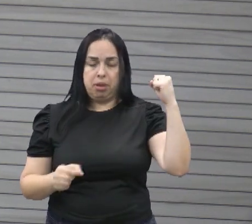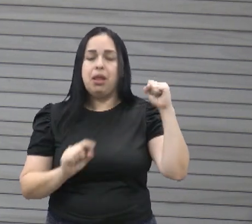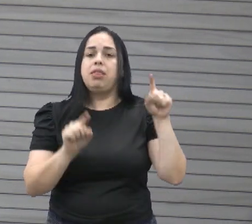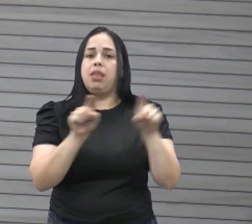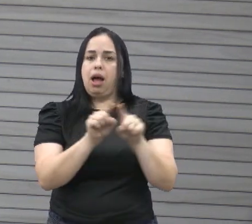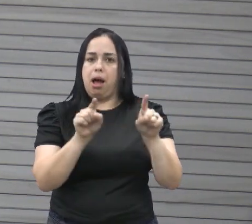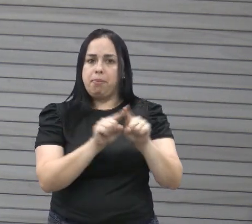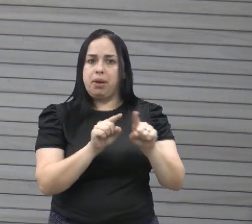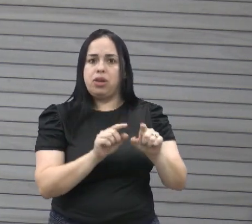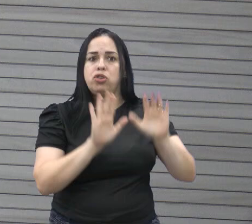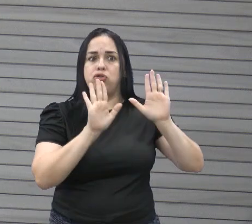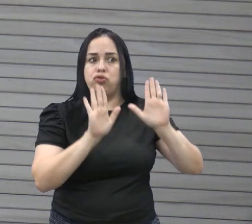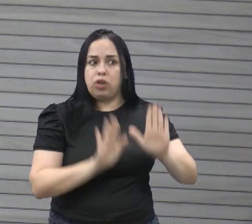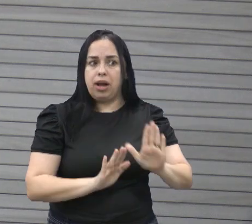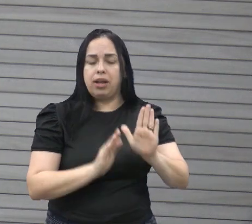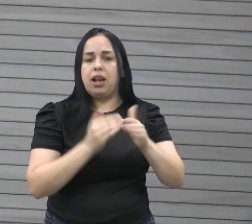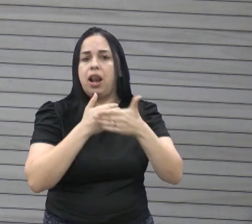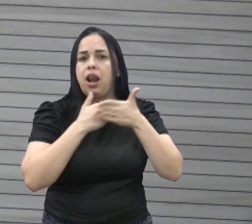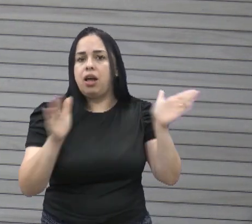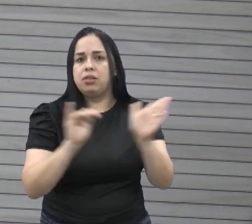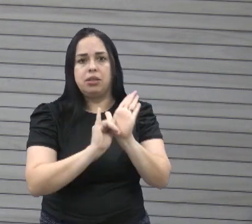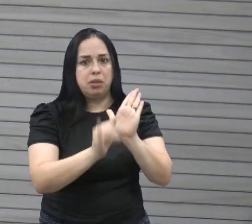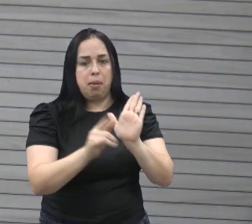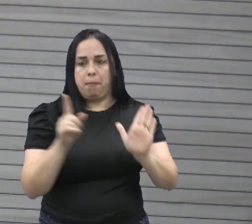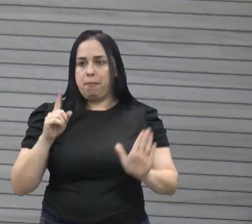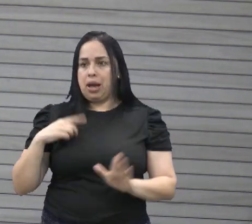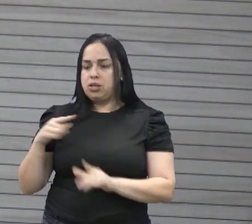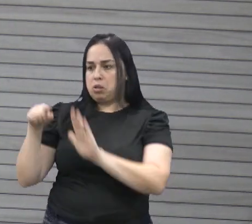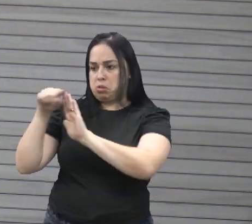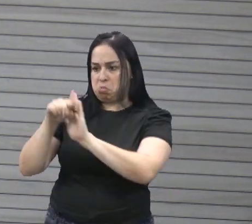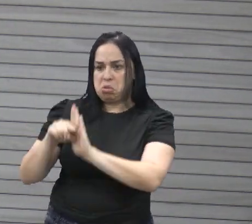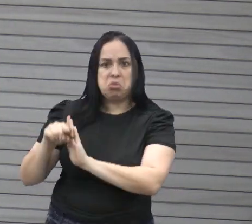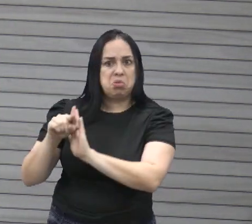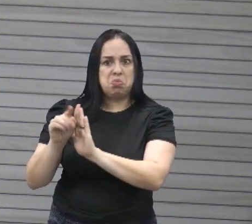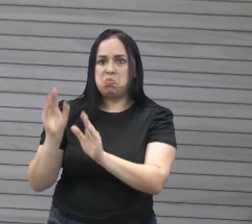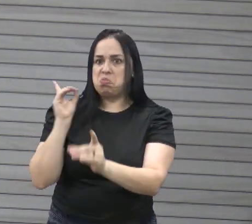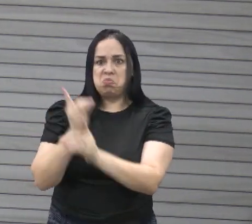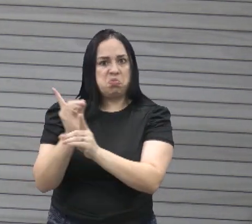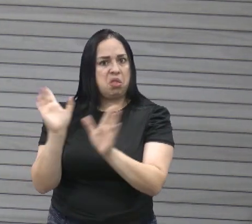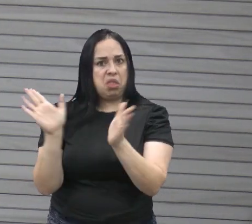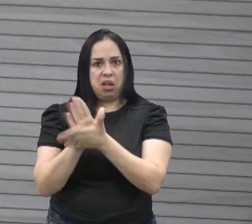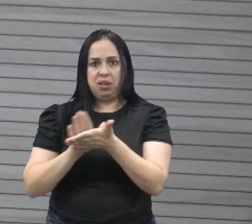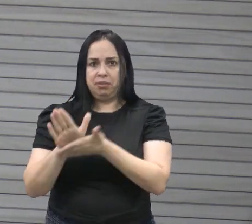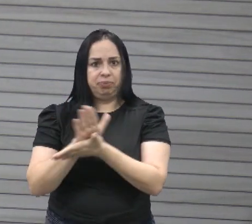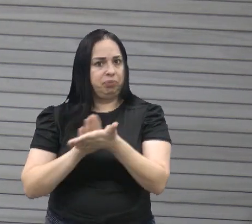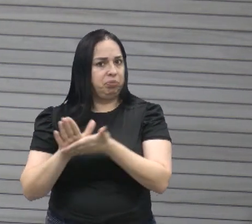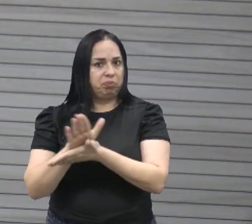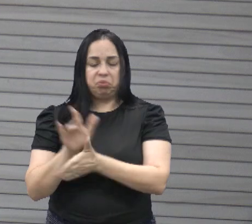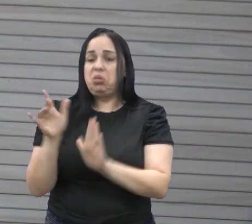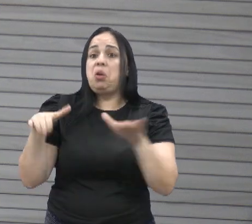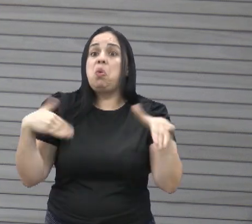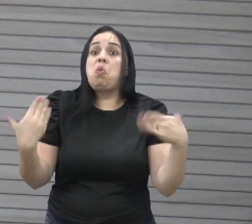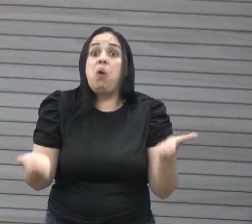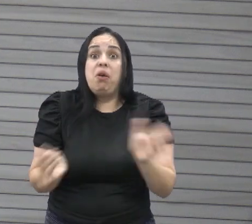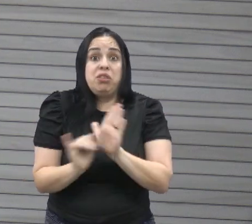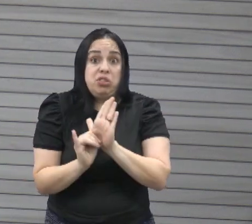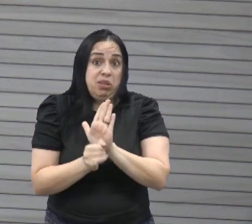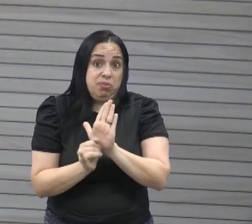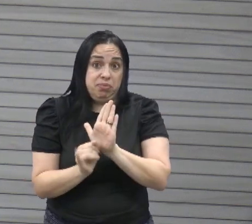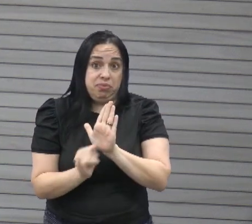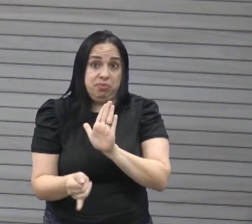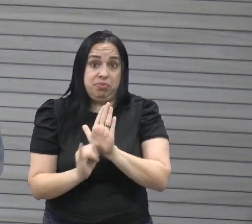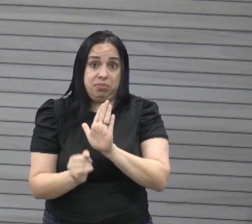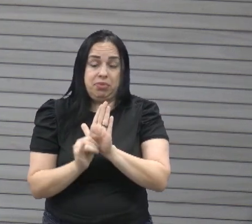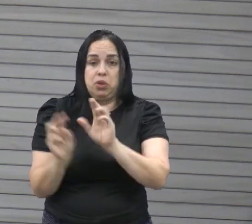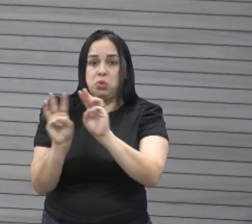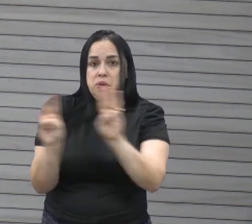falou que já lançou um edital, a gente não encontrou, né, junto com o advogado que estava nos acompanhando na comissão, não encontramos esse edital, né, no